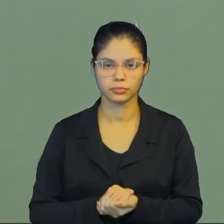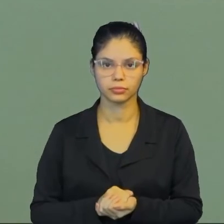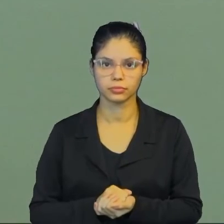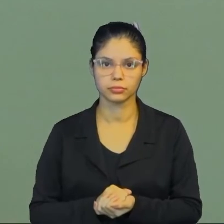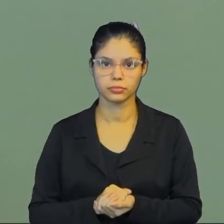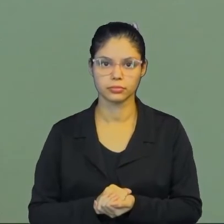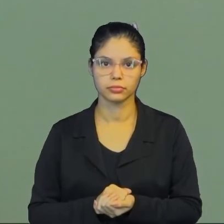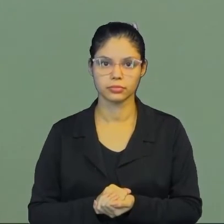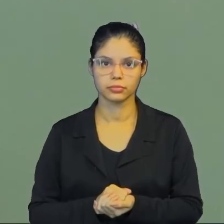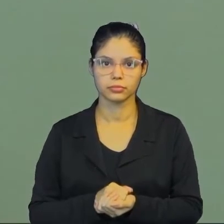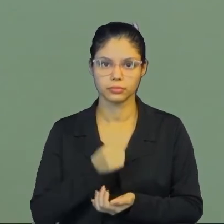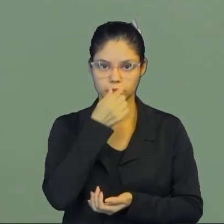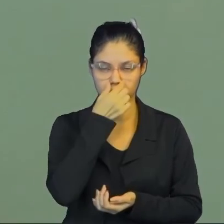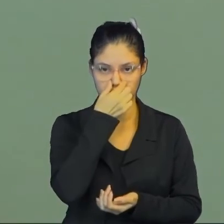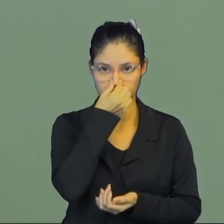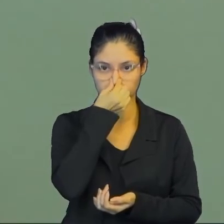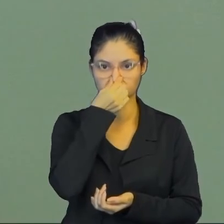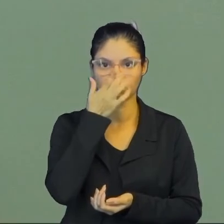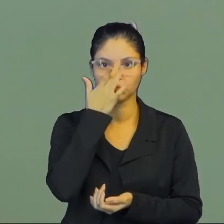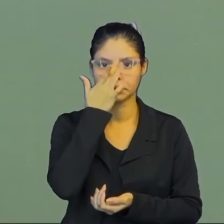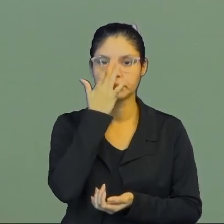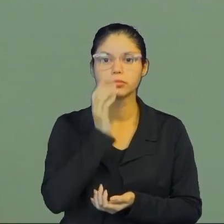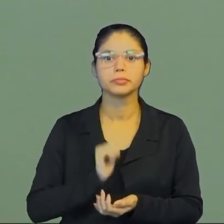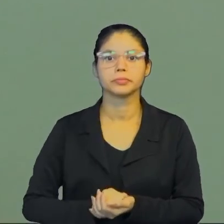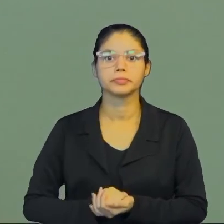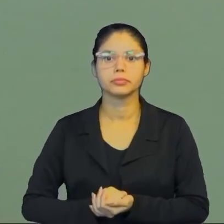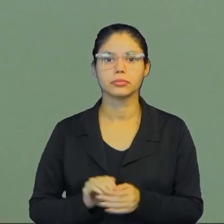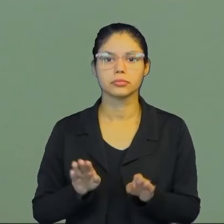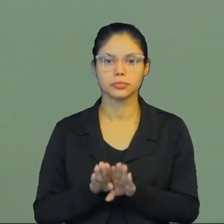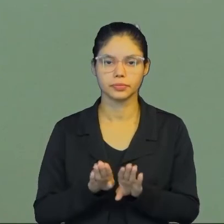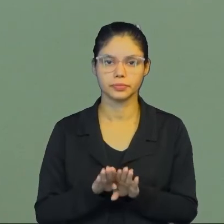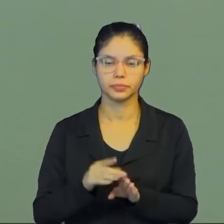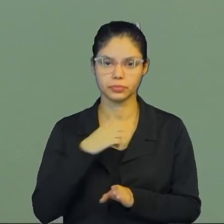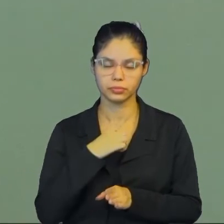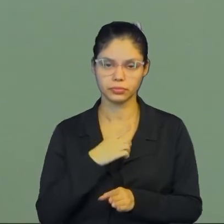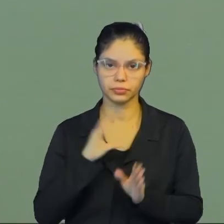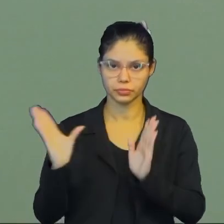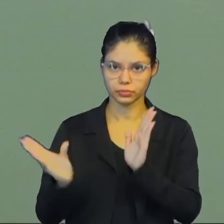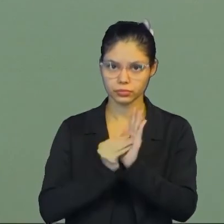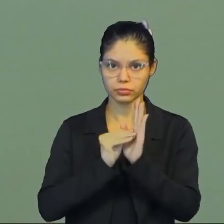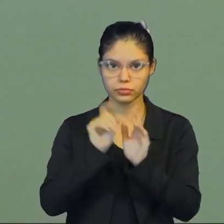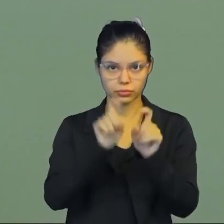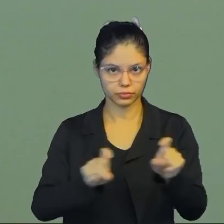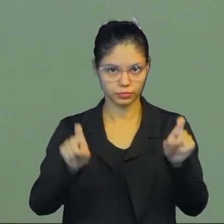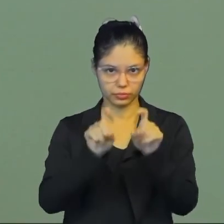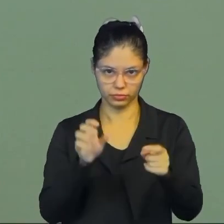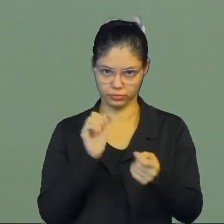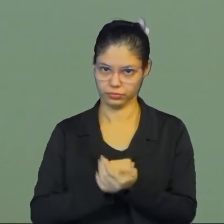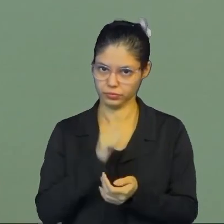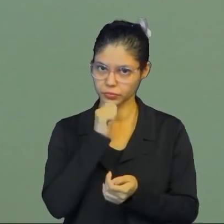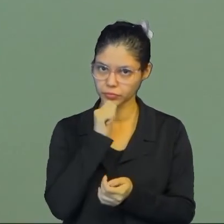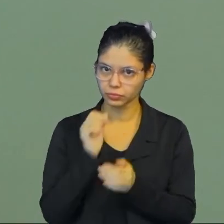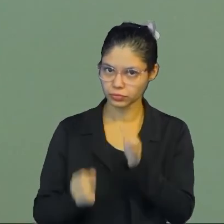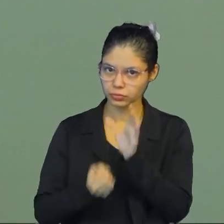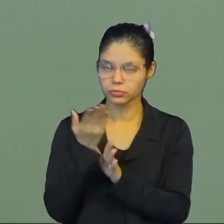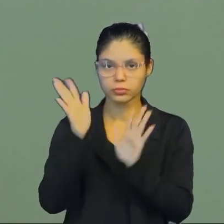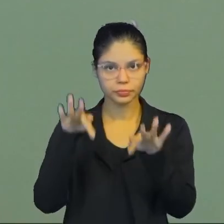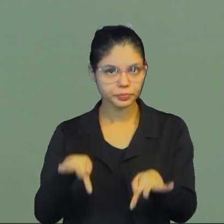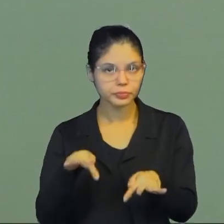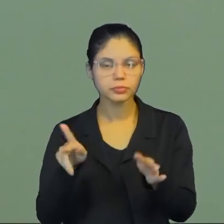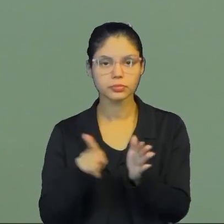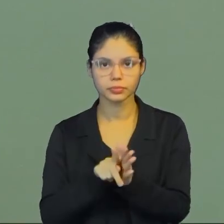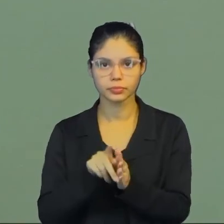nós utilizamos aí um programa específico para colocá-lo no computador e assim criar um molde final